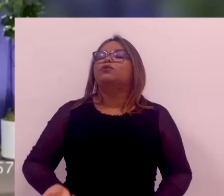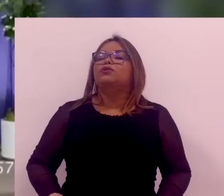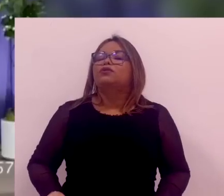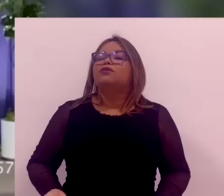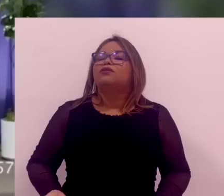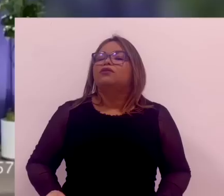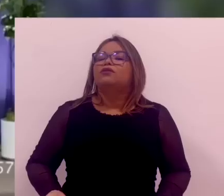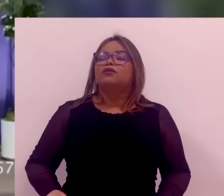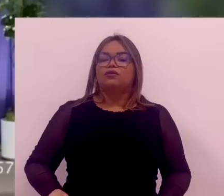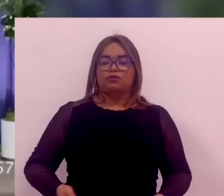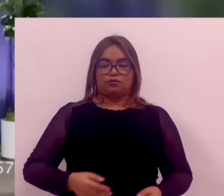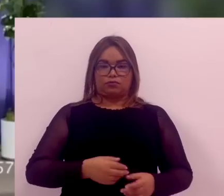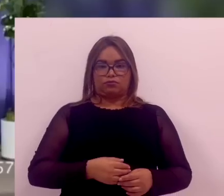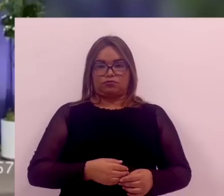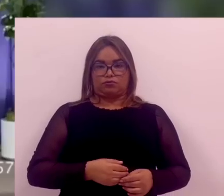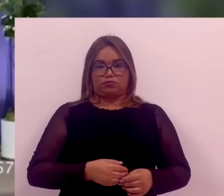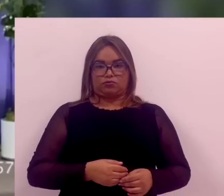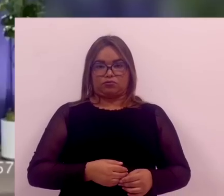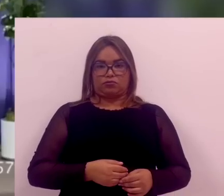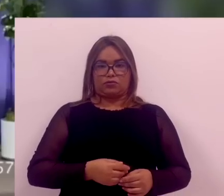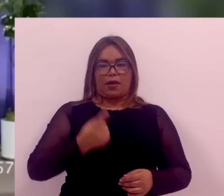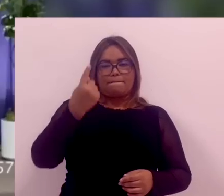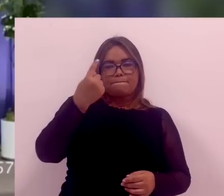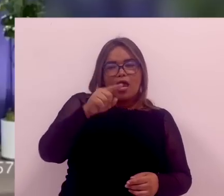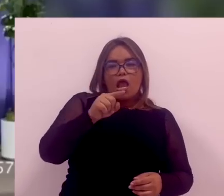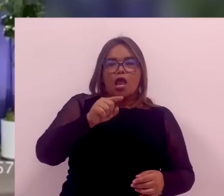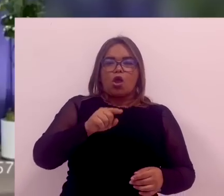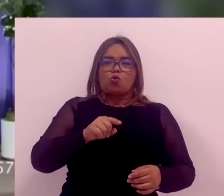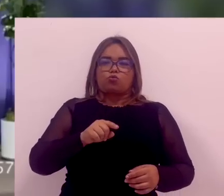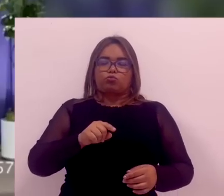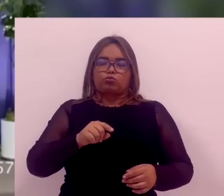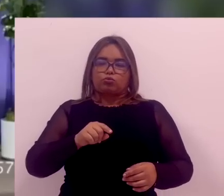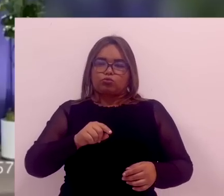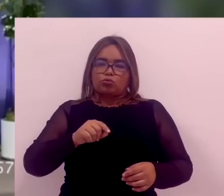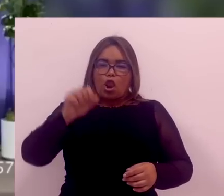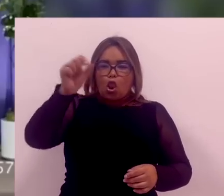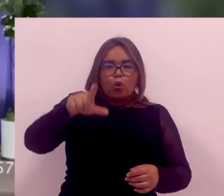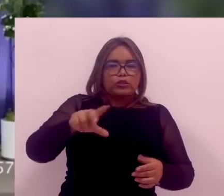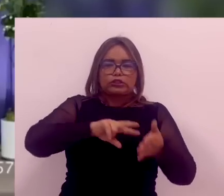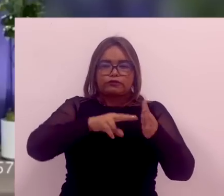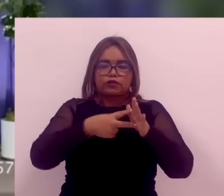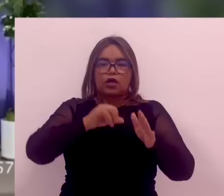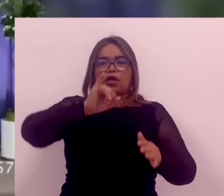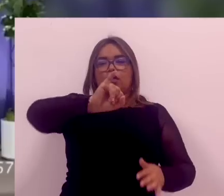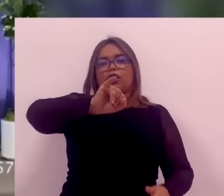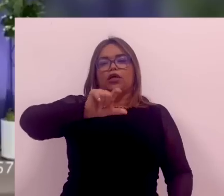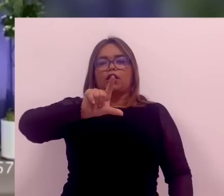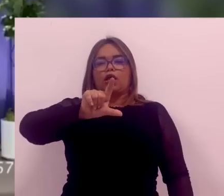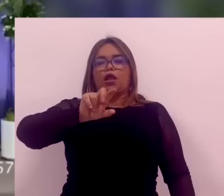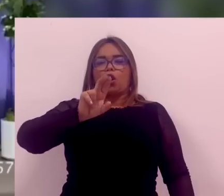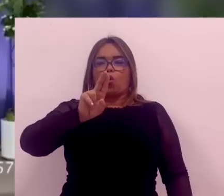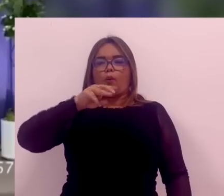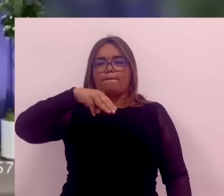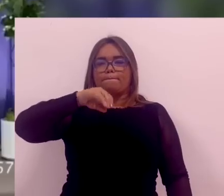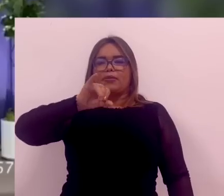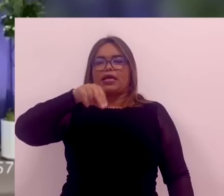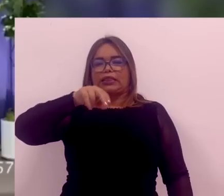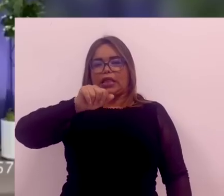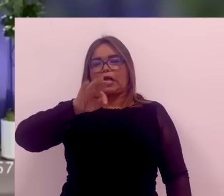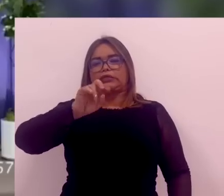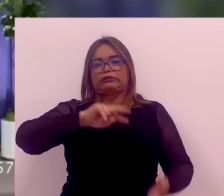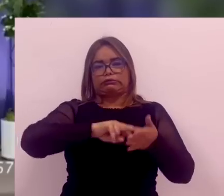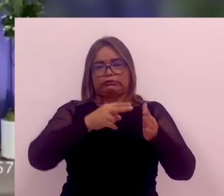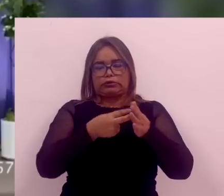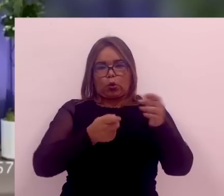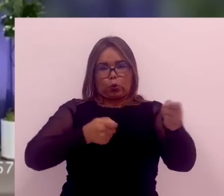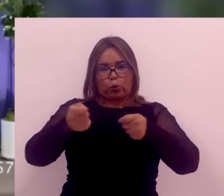Um super rito. George Bush se refere a eles como sendo os 1000 pontos de luz, os iluminados. Não é à